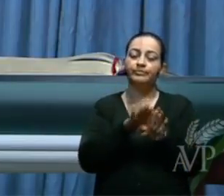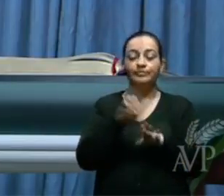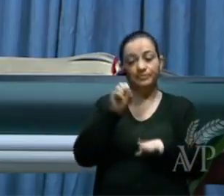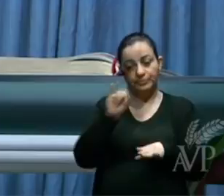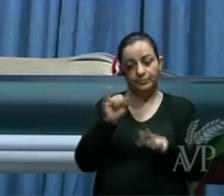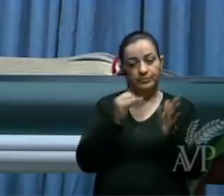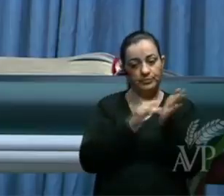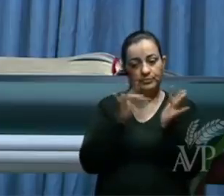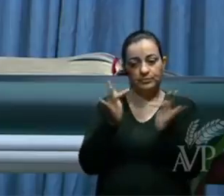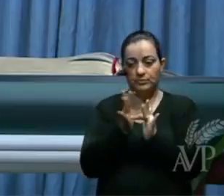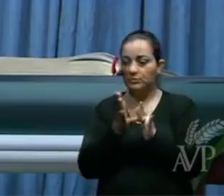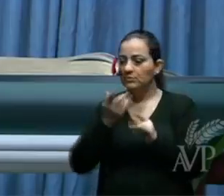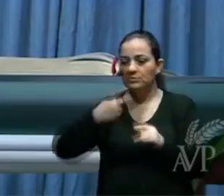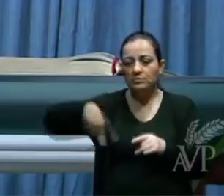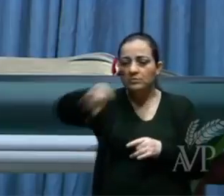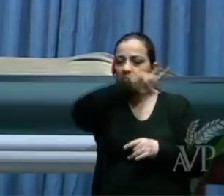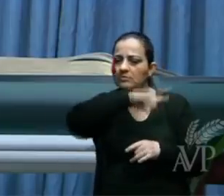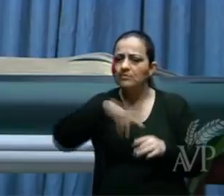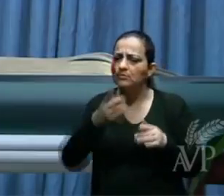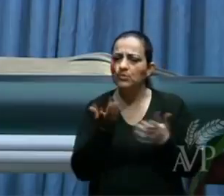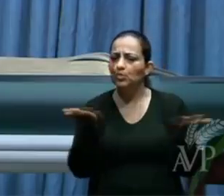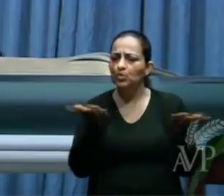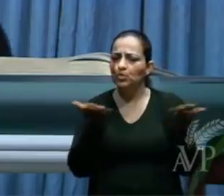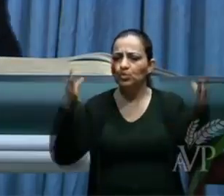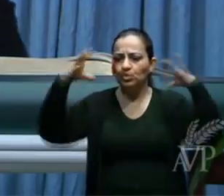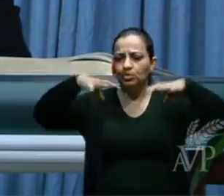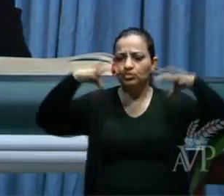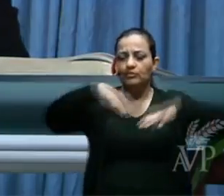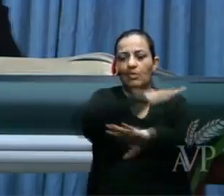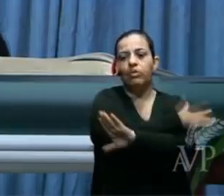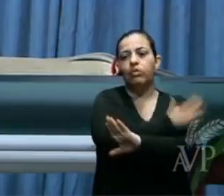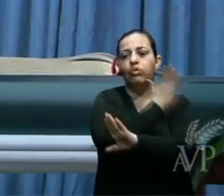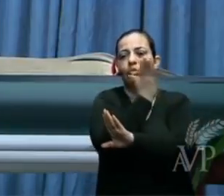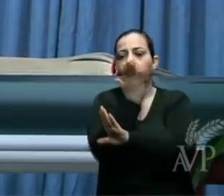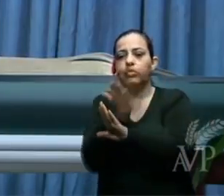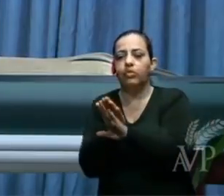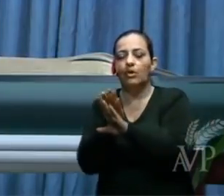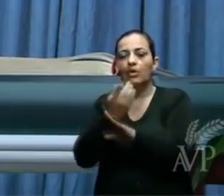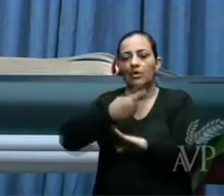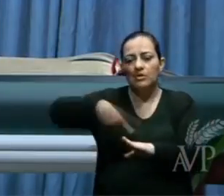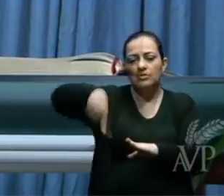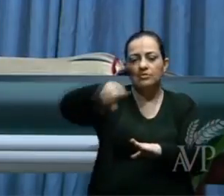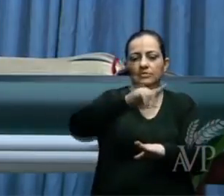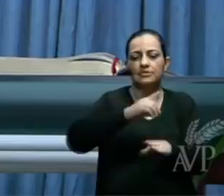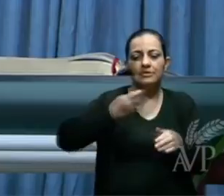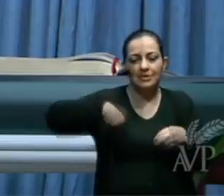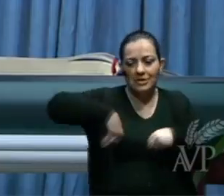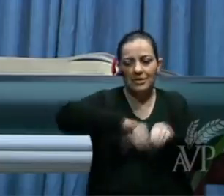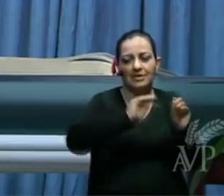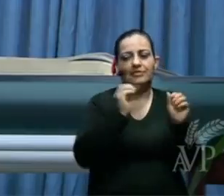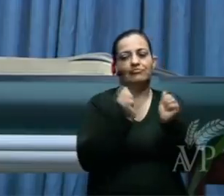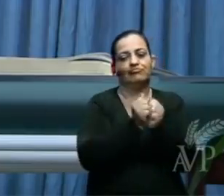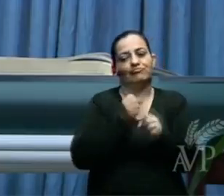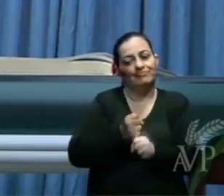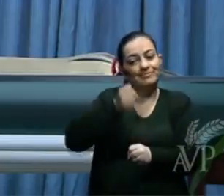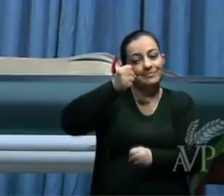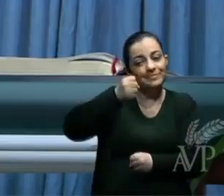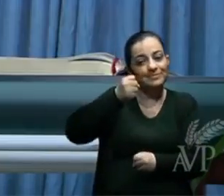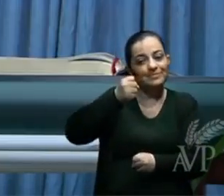jesus estivesse por aí dissesse hoje vai chover o dia todo você sairia com um guarda chuva